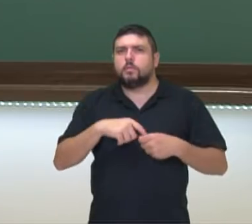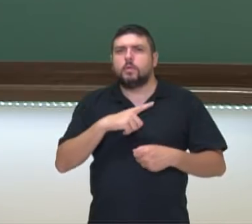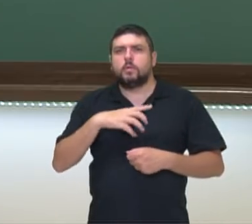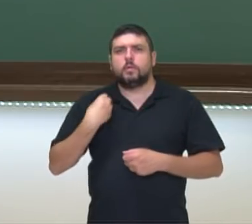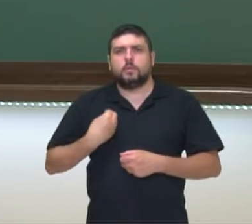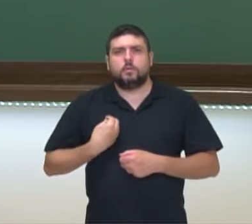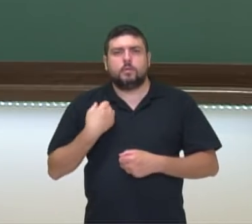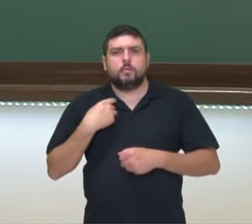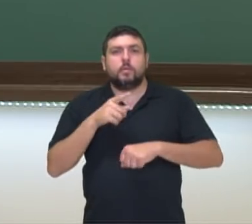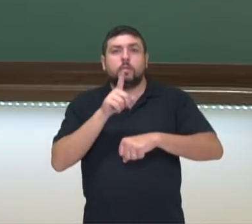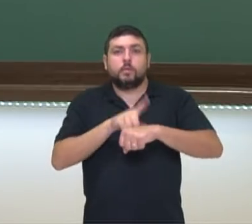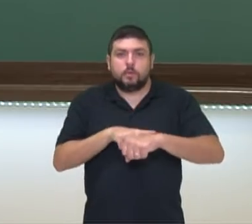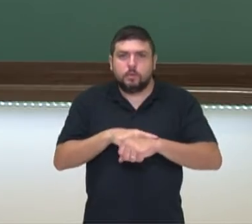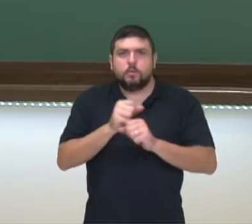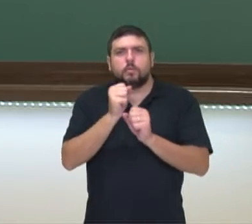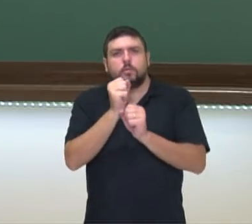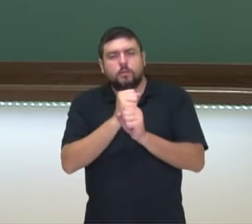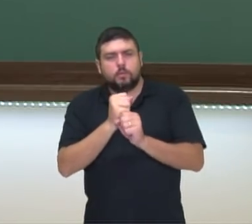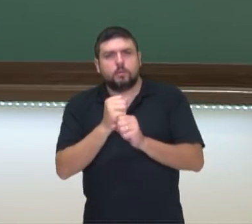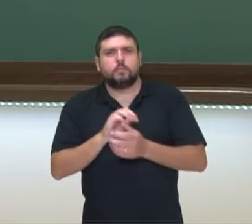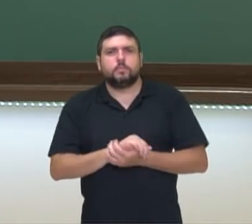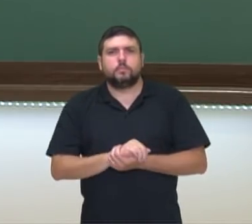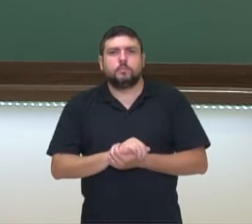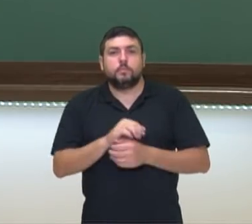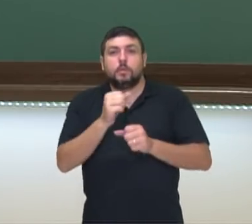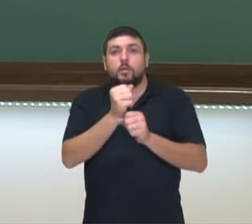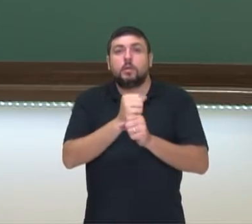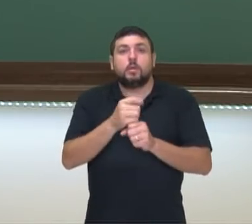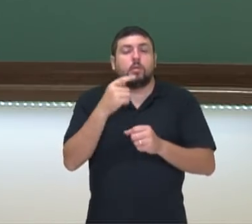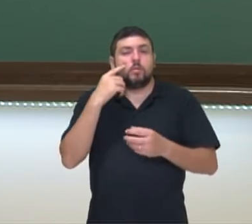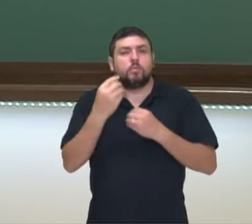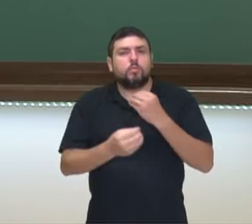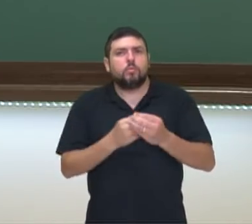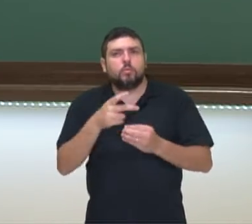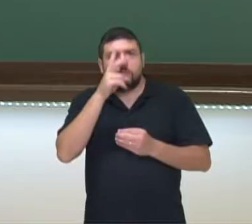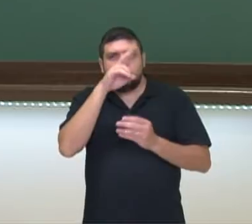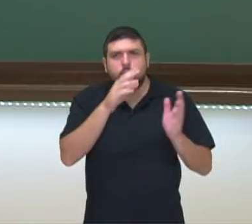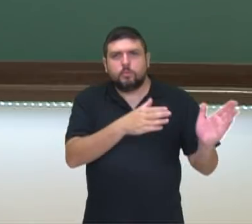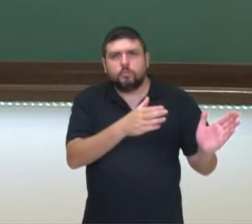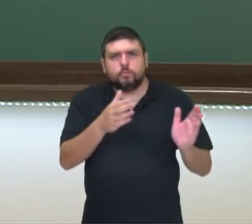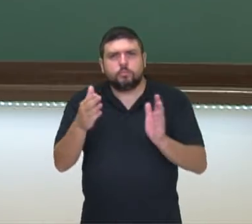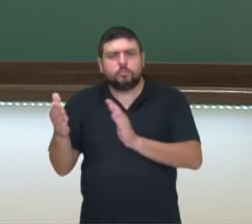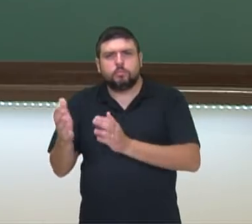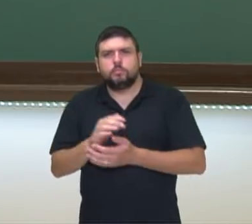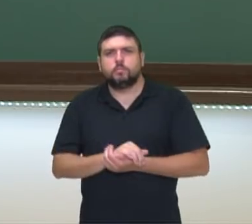dessa narrativa, dessa história. Em que ano se deu, em que período histórico se deu.